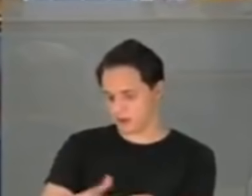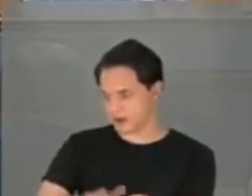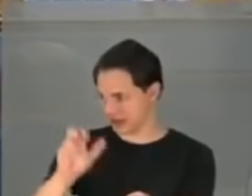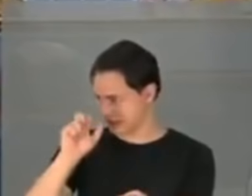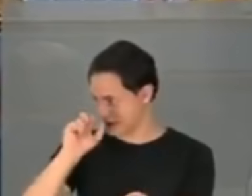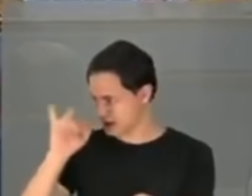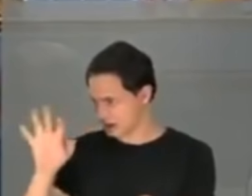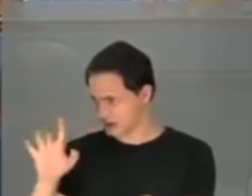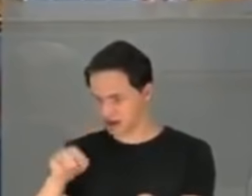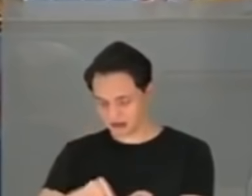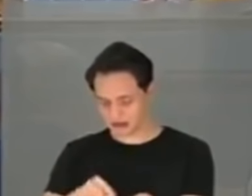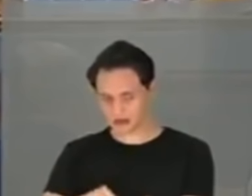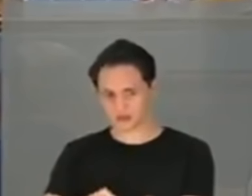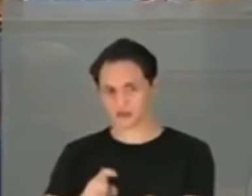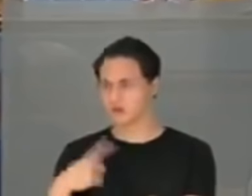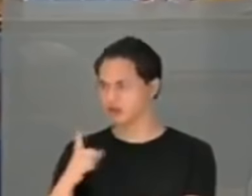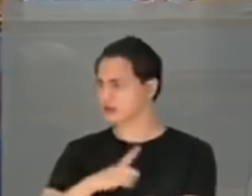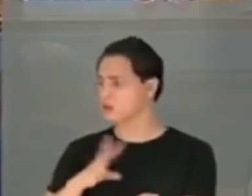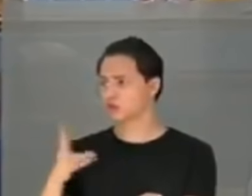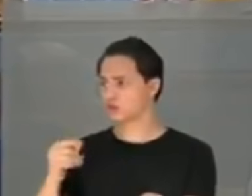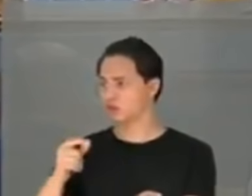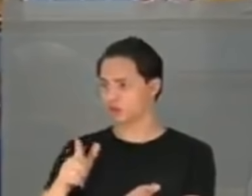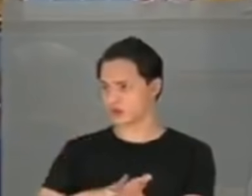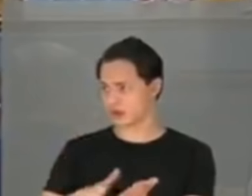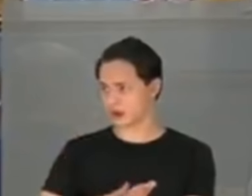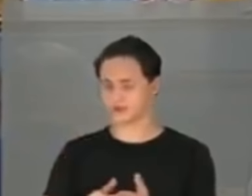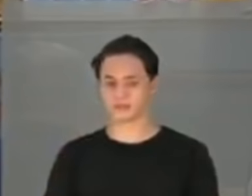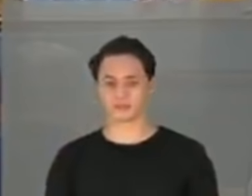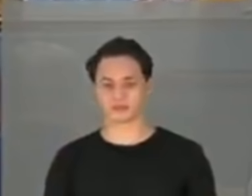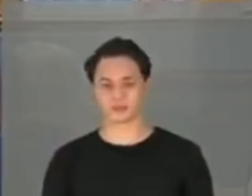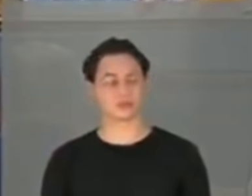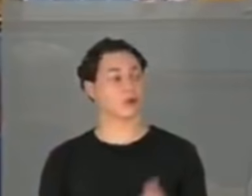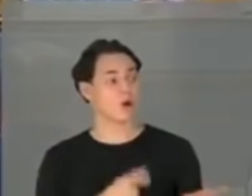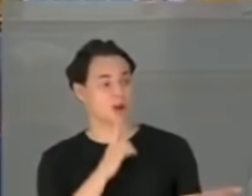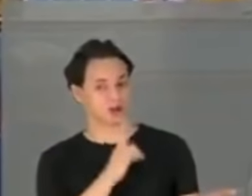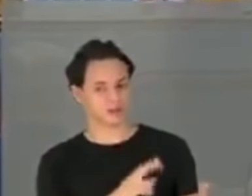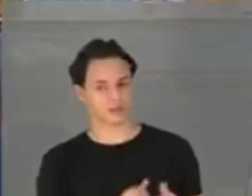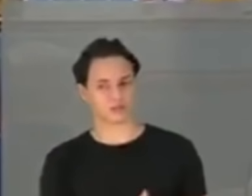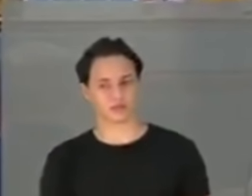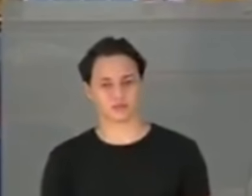esclarecido e nós temos todos os termos que os senhores precisaram. Então me responda pelo menos uma coisa.